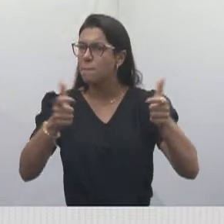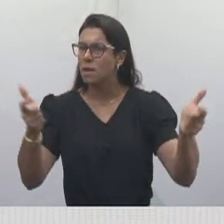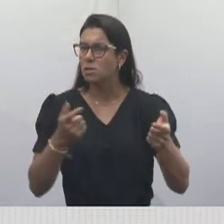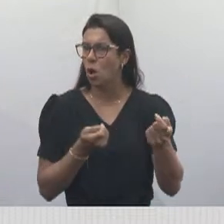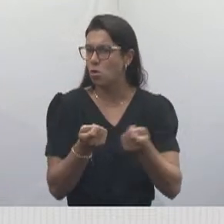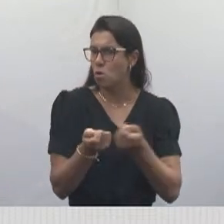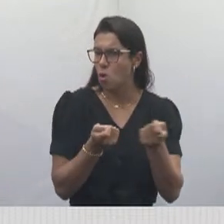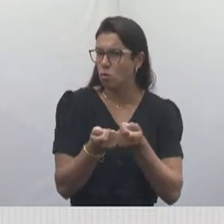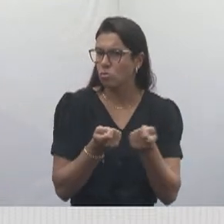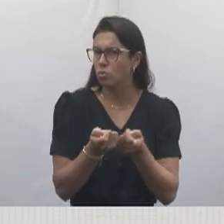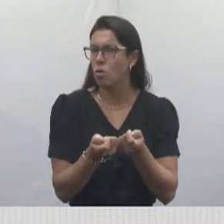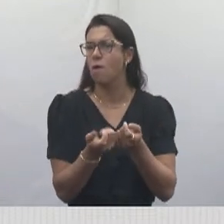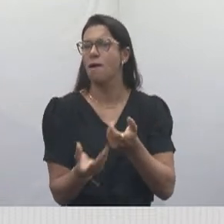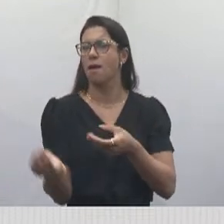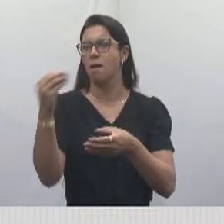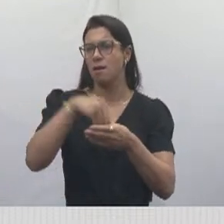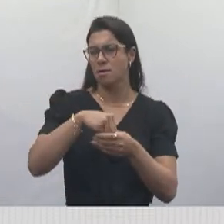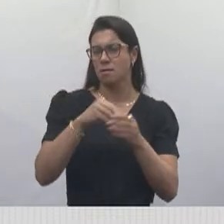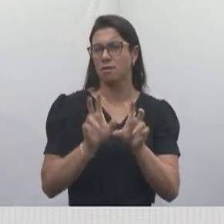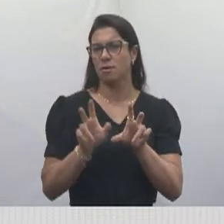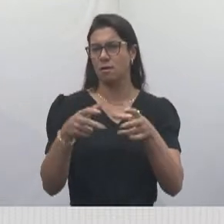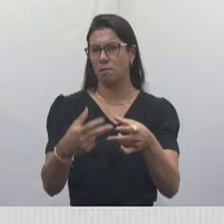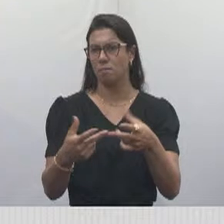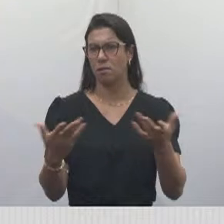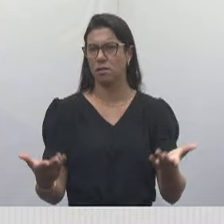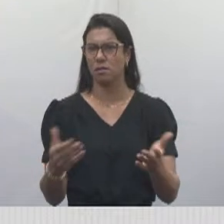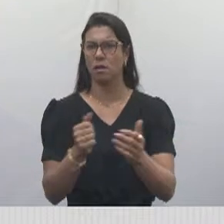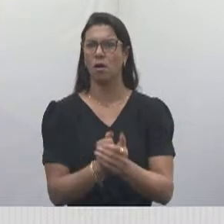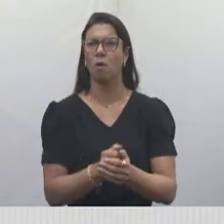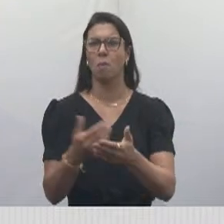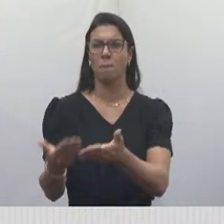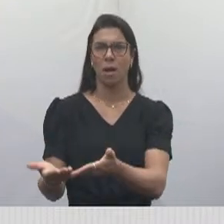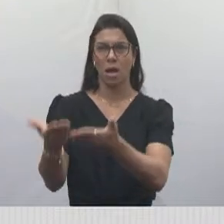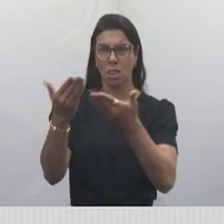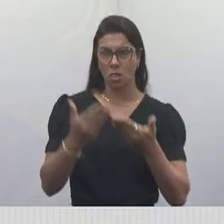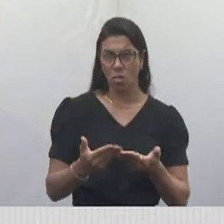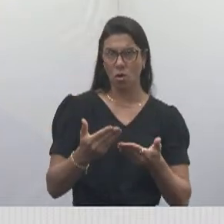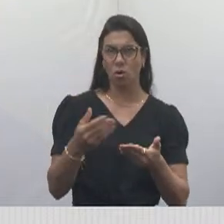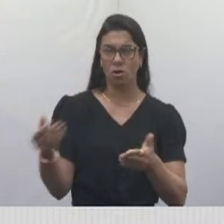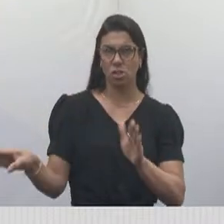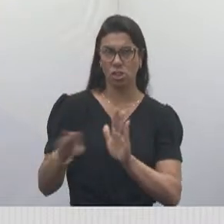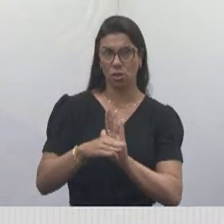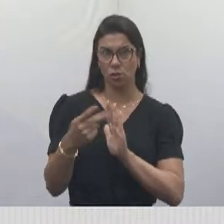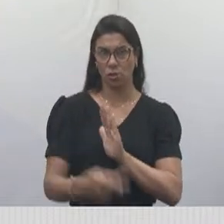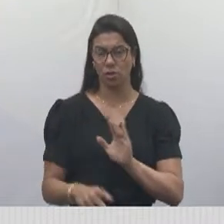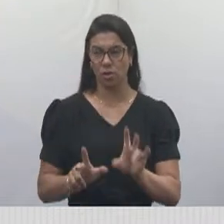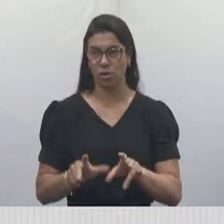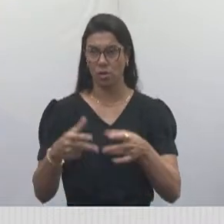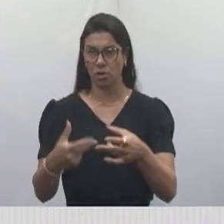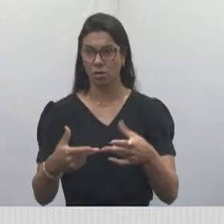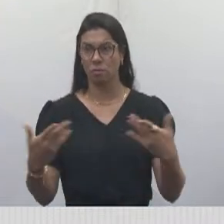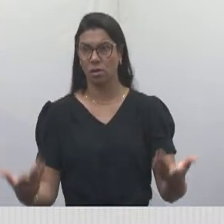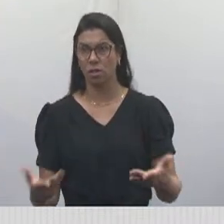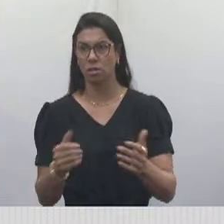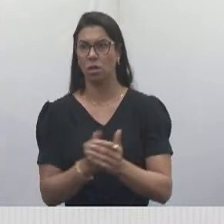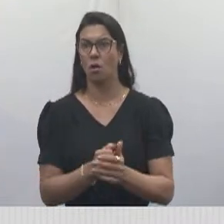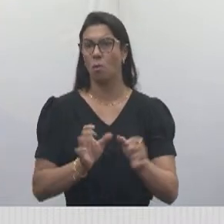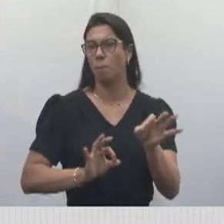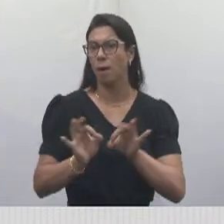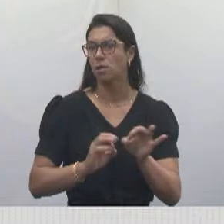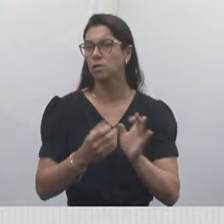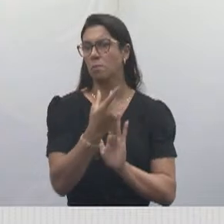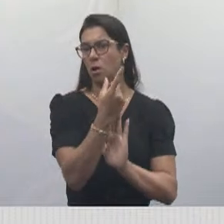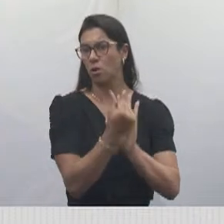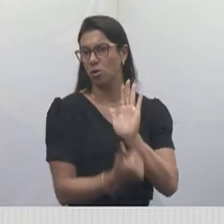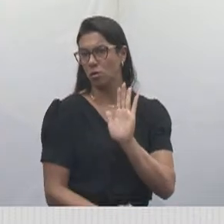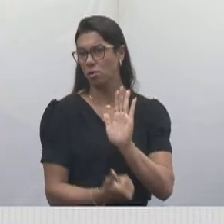interno, mandado para a Câmara Municipal, aprovada a lei e já implementado. Portanto, uma recomendação que, embora discordemos do